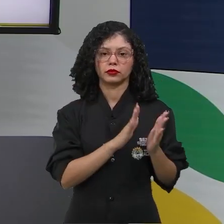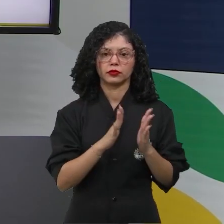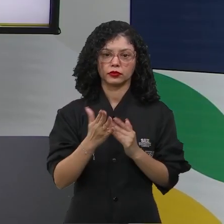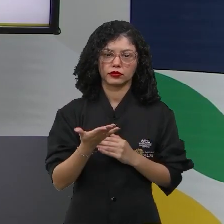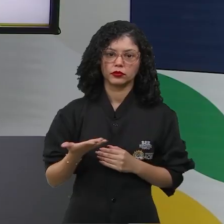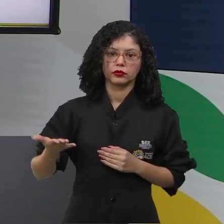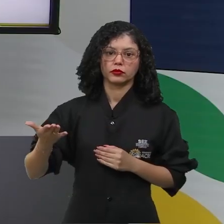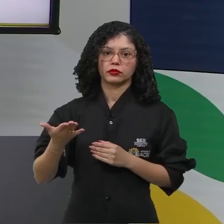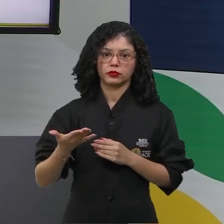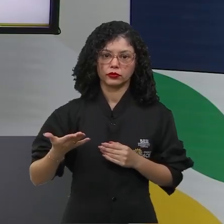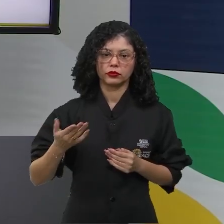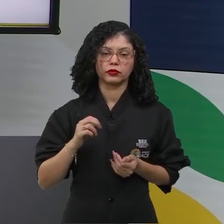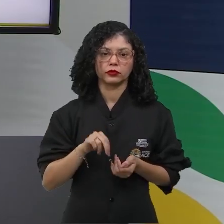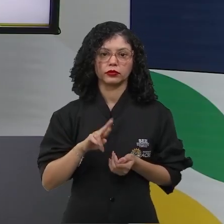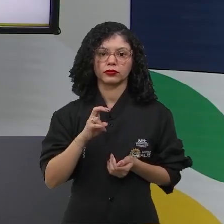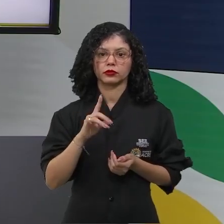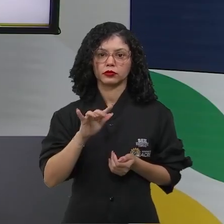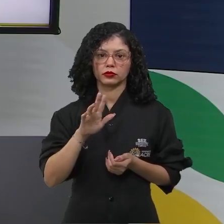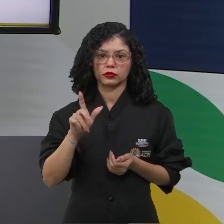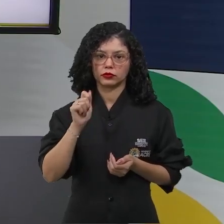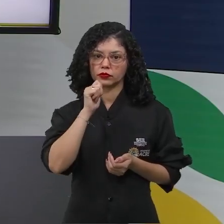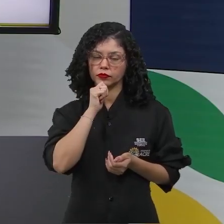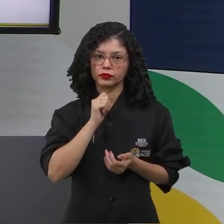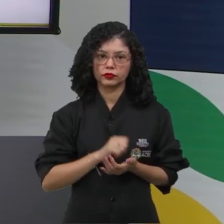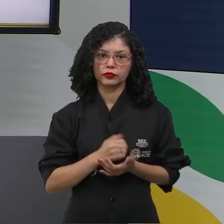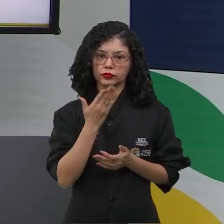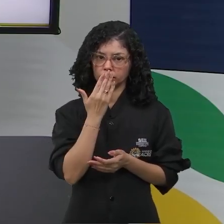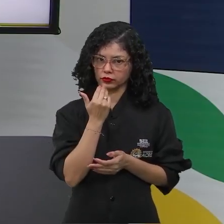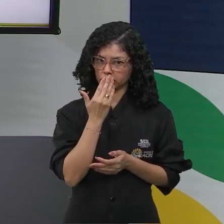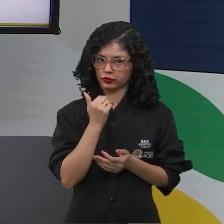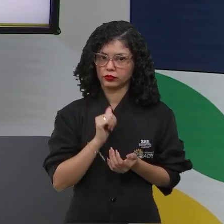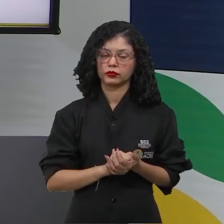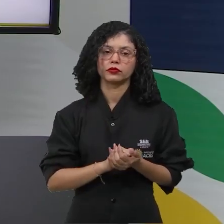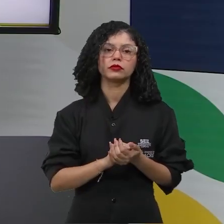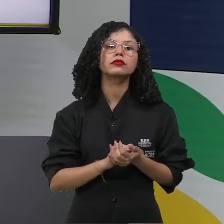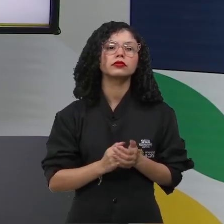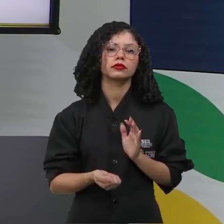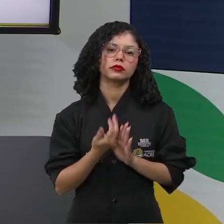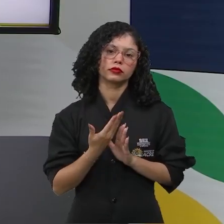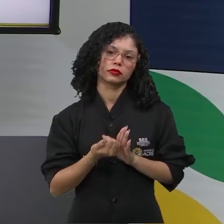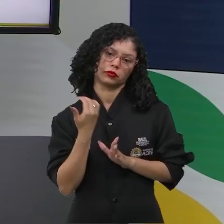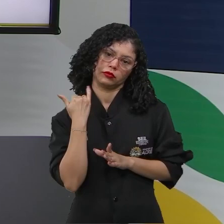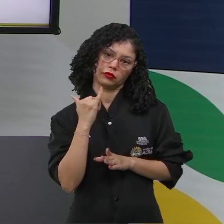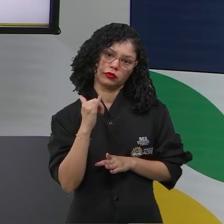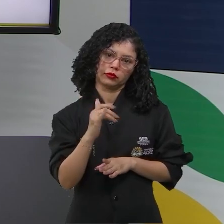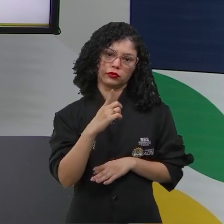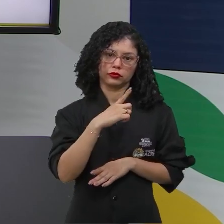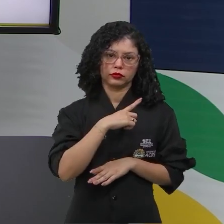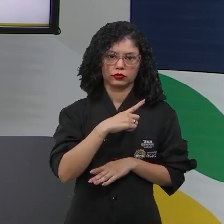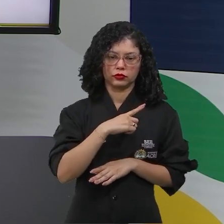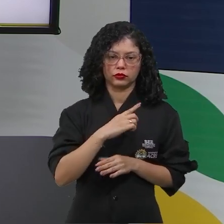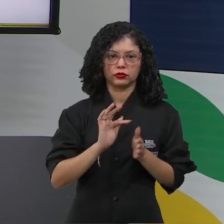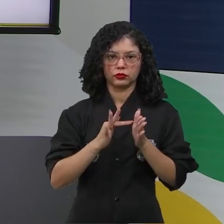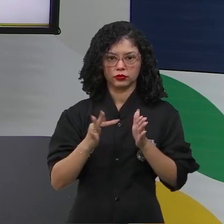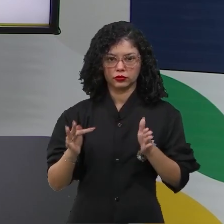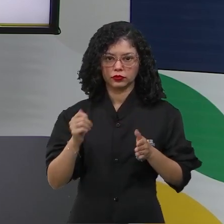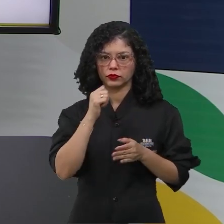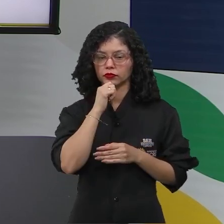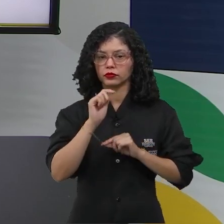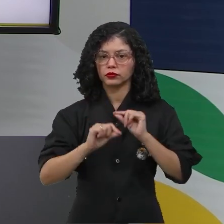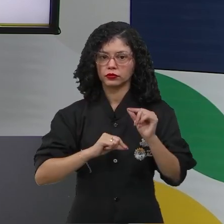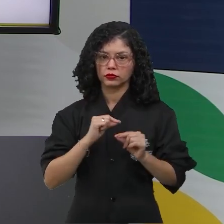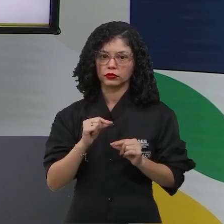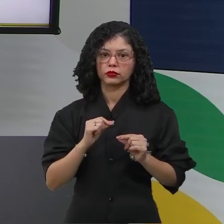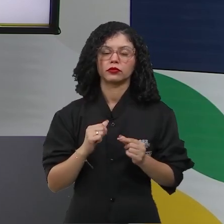base nutricional, o entendimento acerca de nutrição. Esse alimentar, fonte de energia, para ter funcionamento